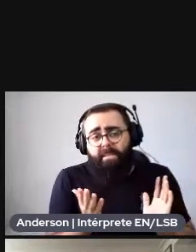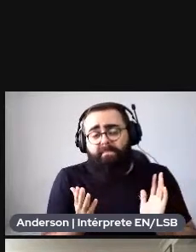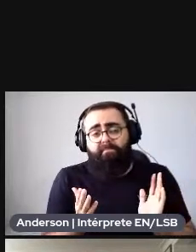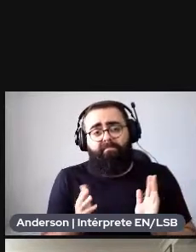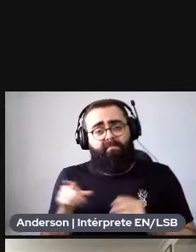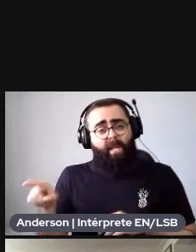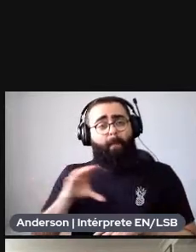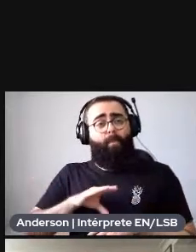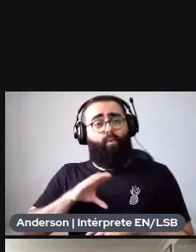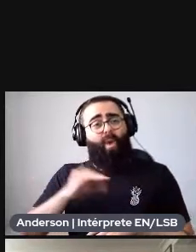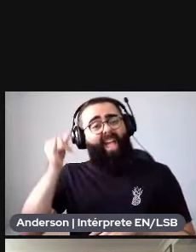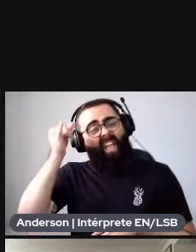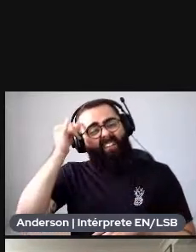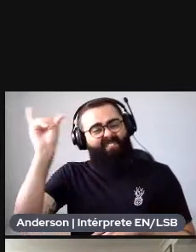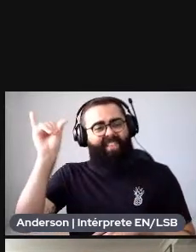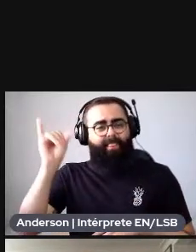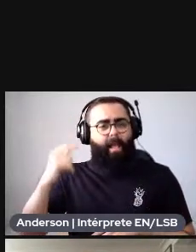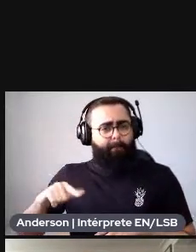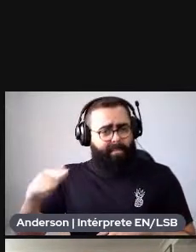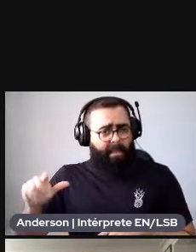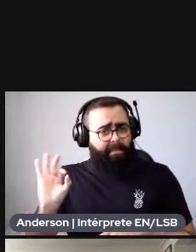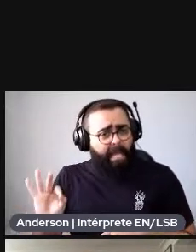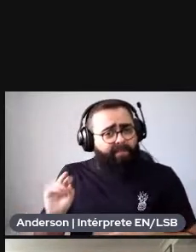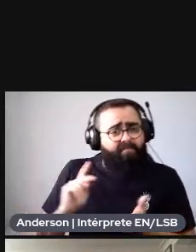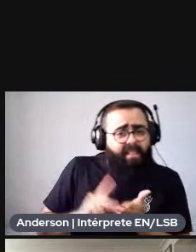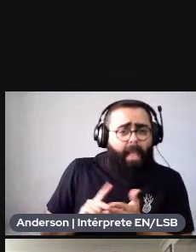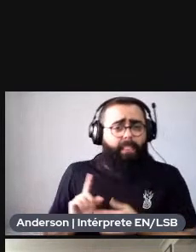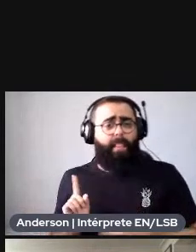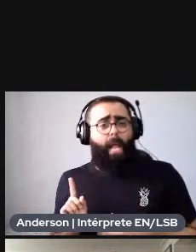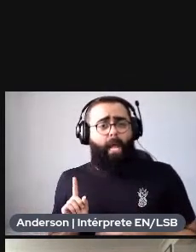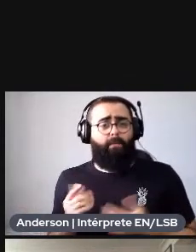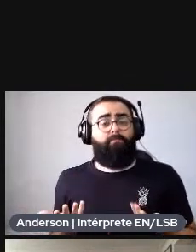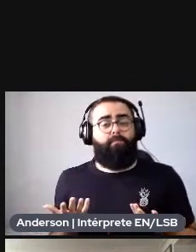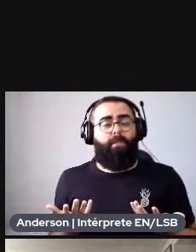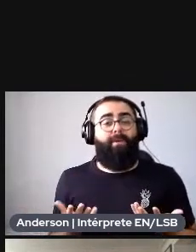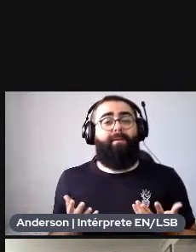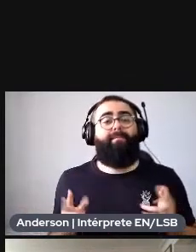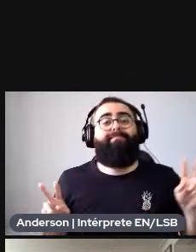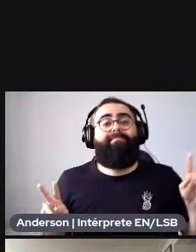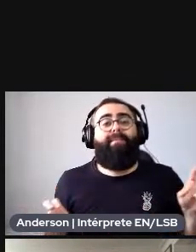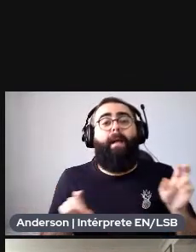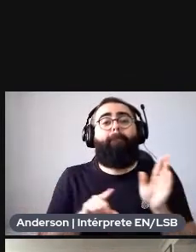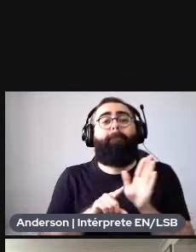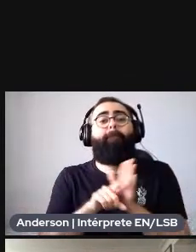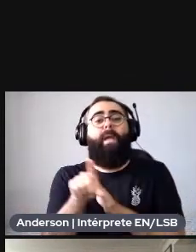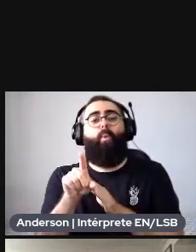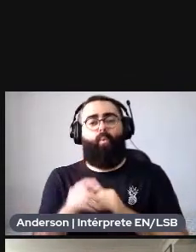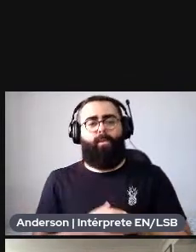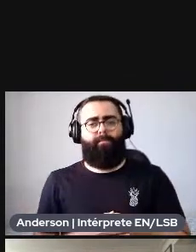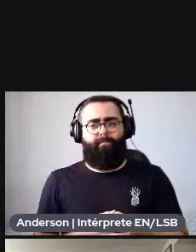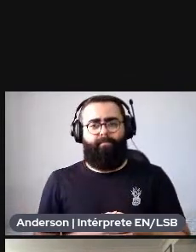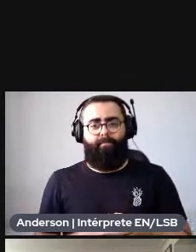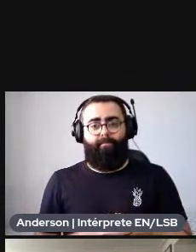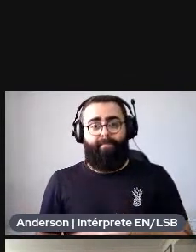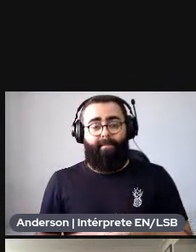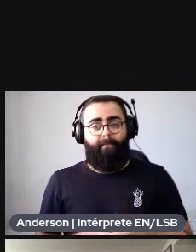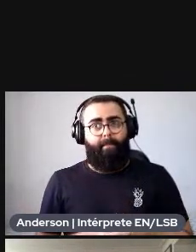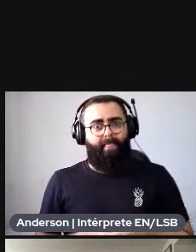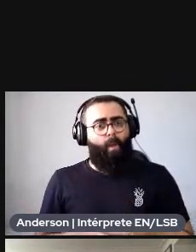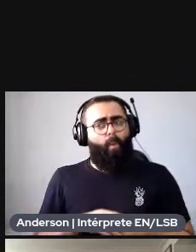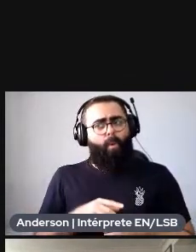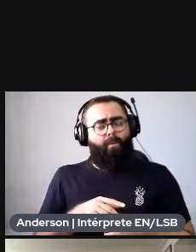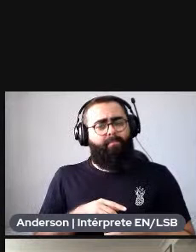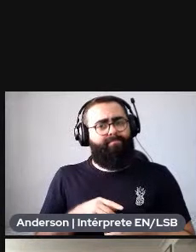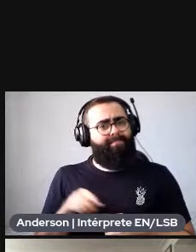A pergunta que nos podemos colocar é se isto corresponde, de facto, a algo que no sistema representa a